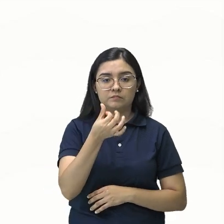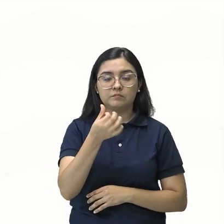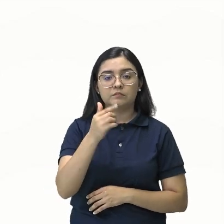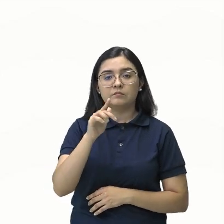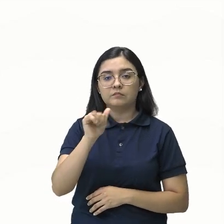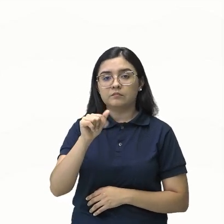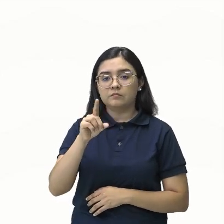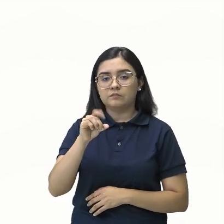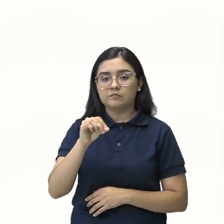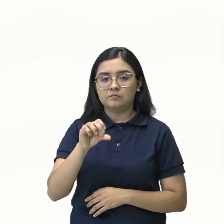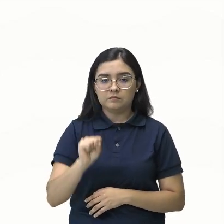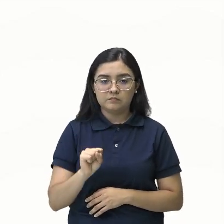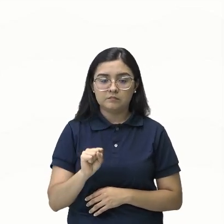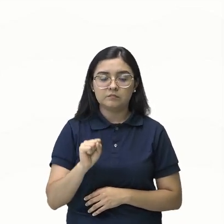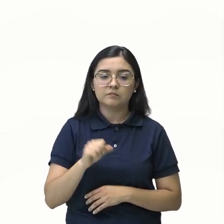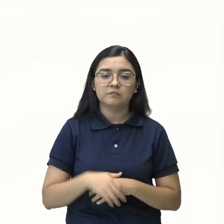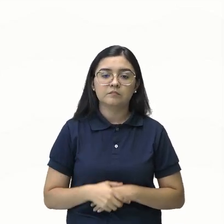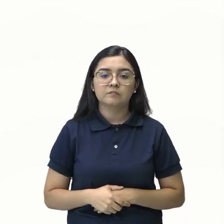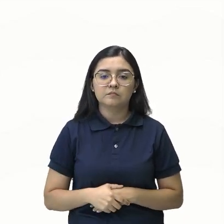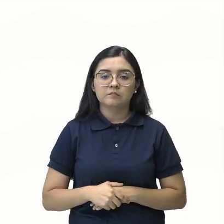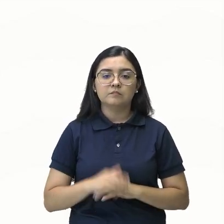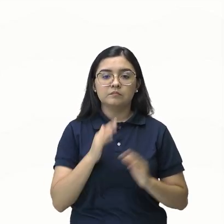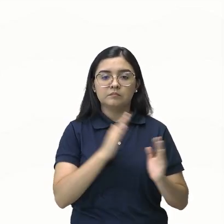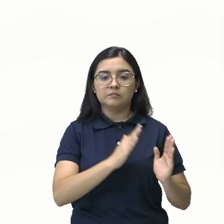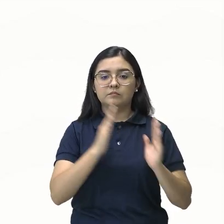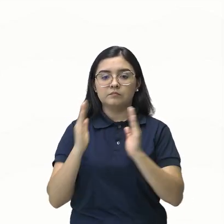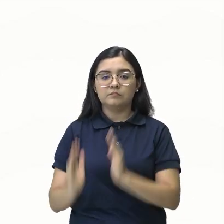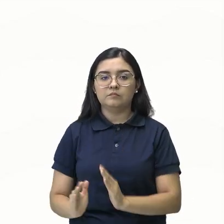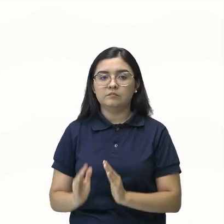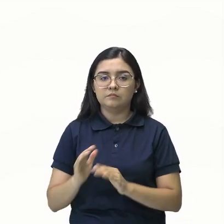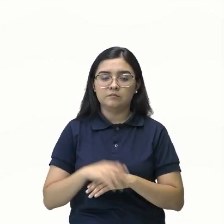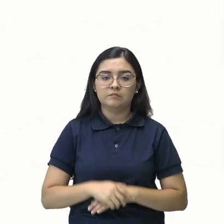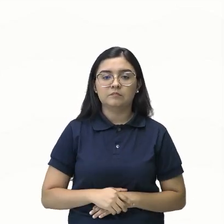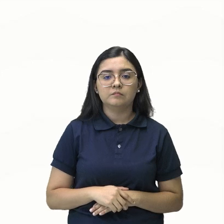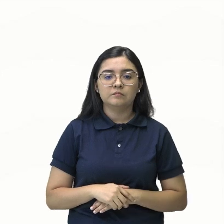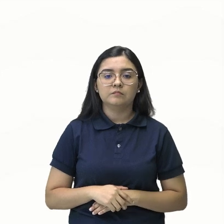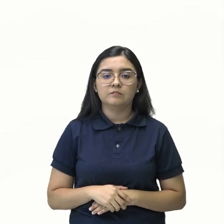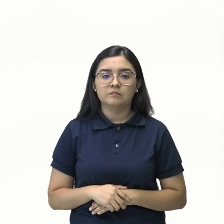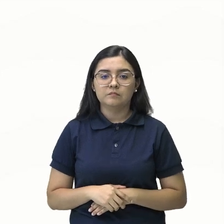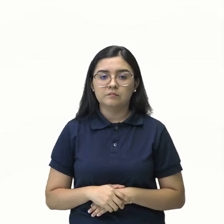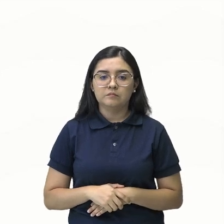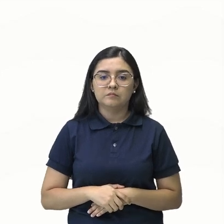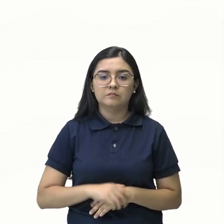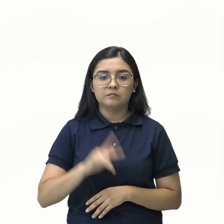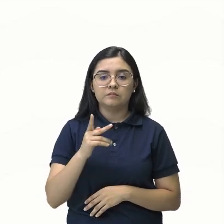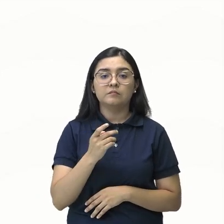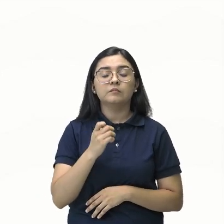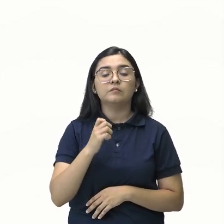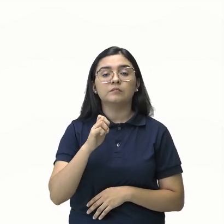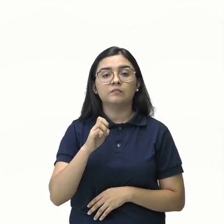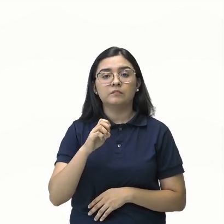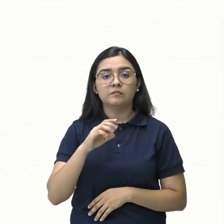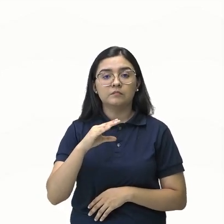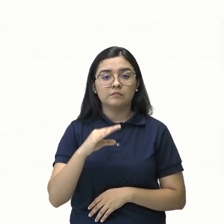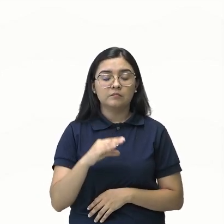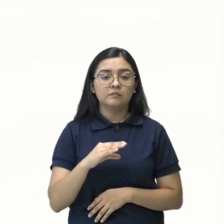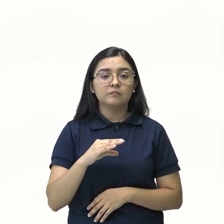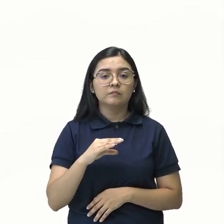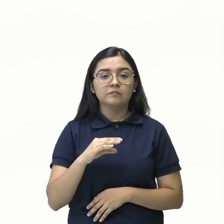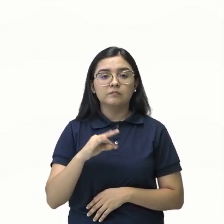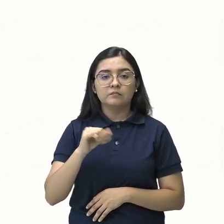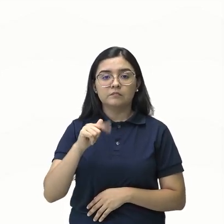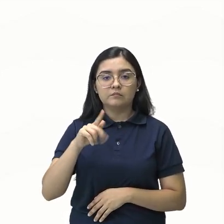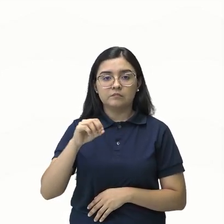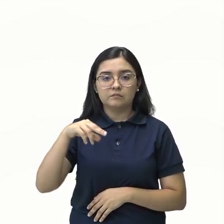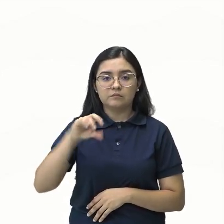lados, e aqui um heptágono, que são 7 lados. Tá? Então, de acordo com